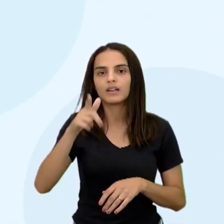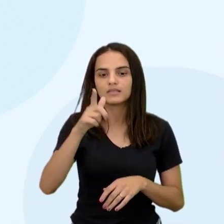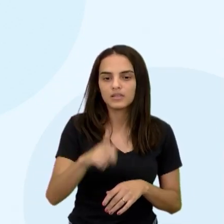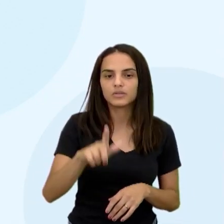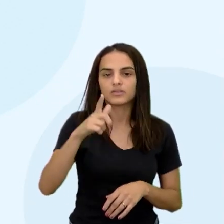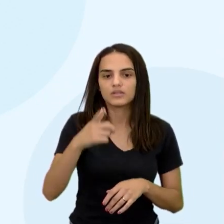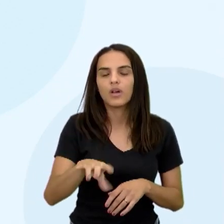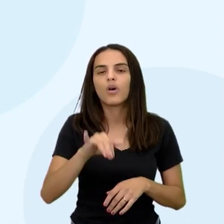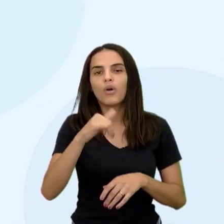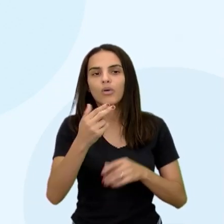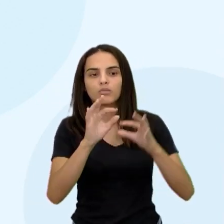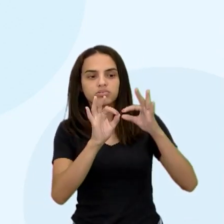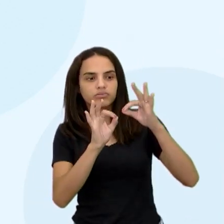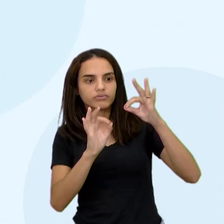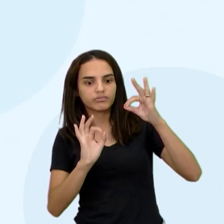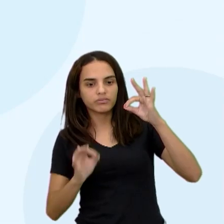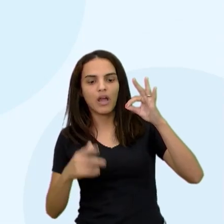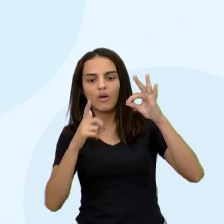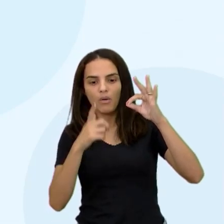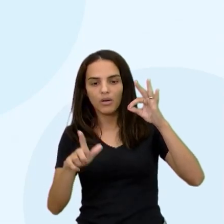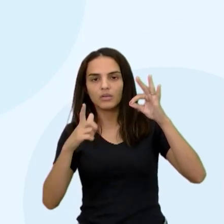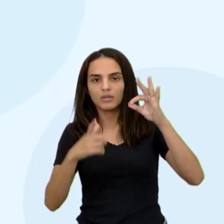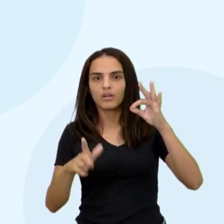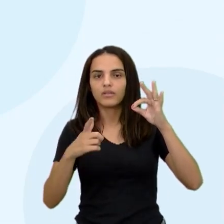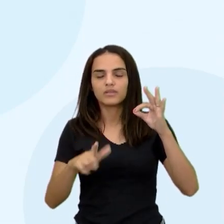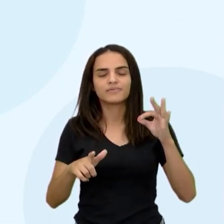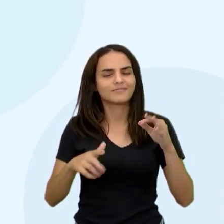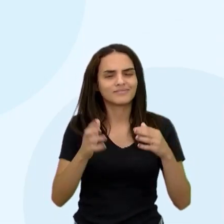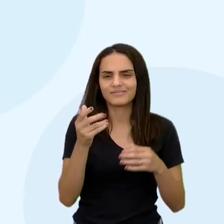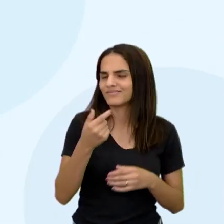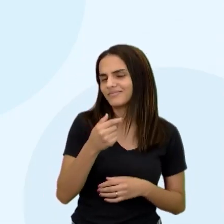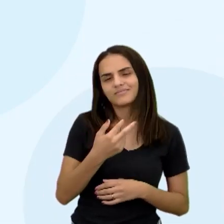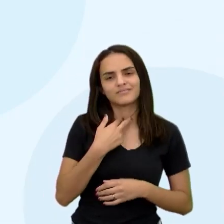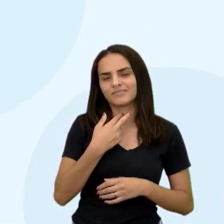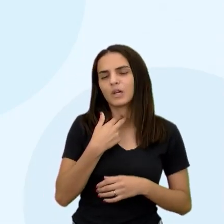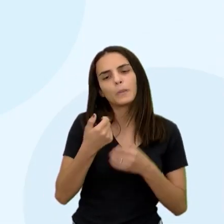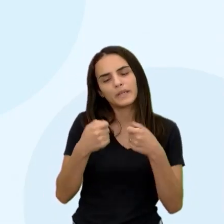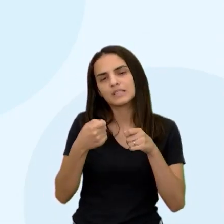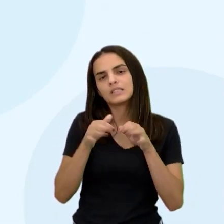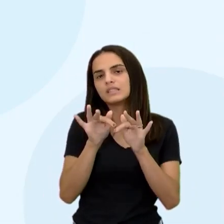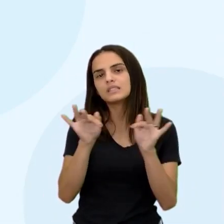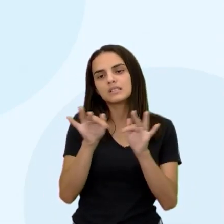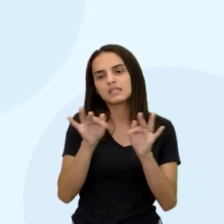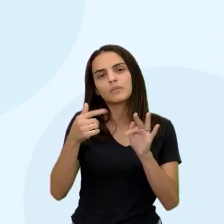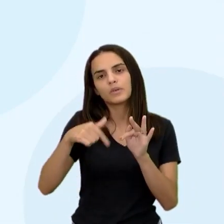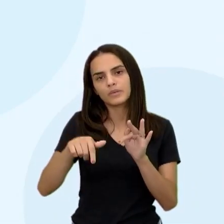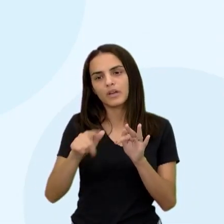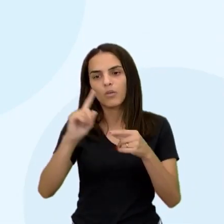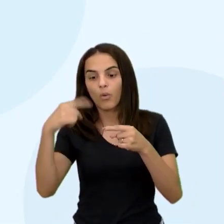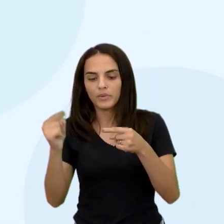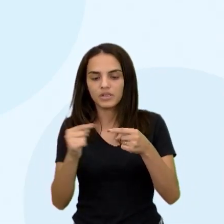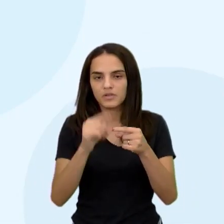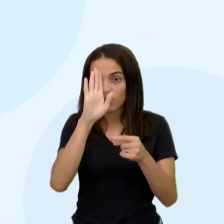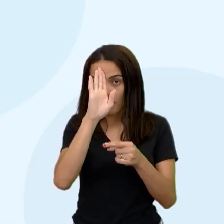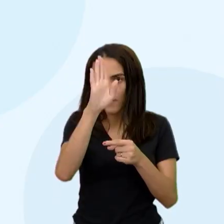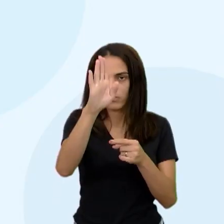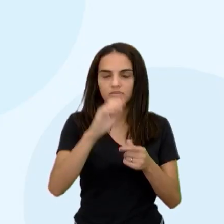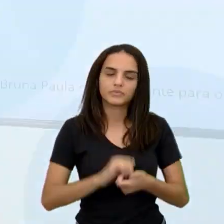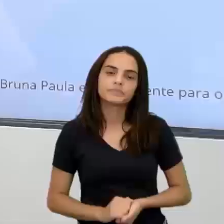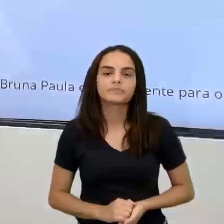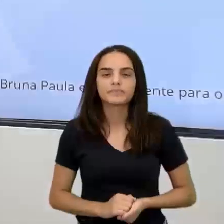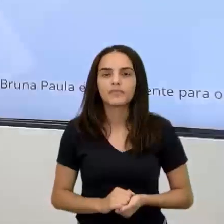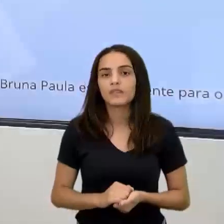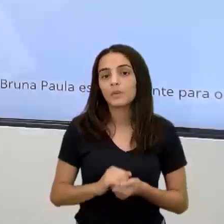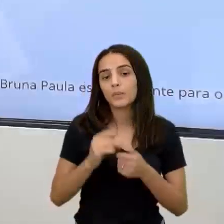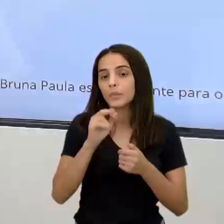demais a frase deixa a sua entrevista melhor, né? Mostra mais inteligência e não é, né, Pro? Não. A gente tem que procurar ser mais objetivo. Se a pessoa te faz